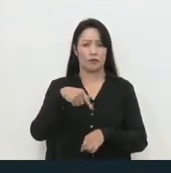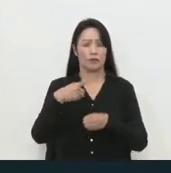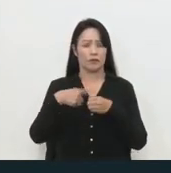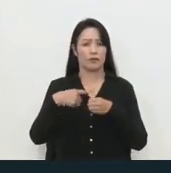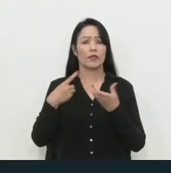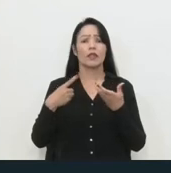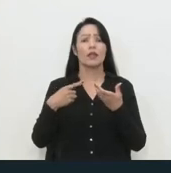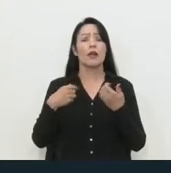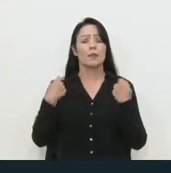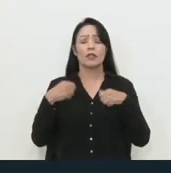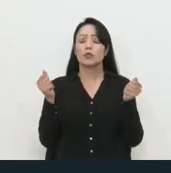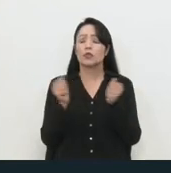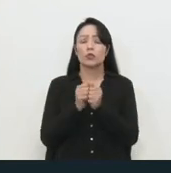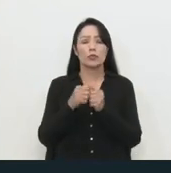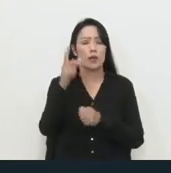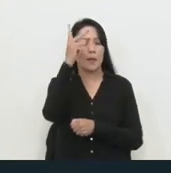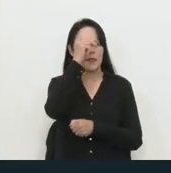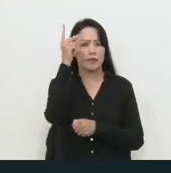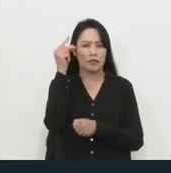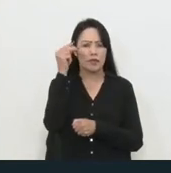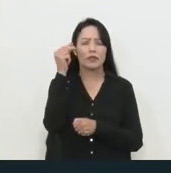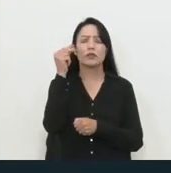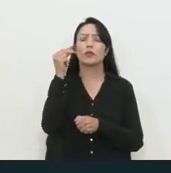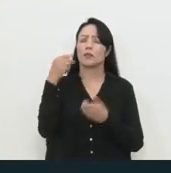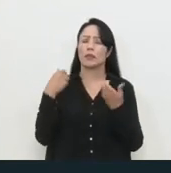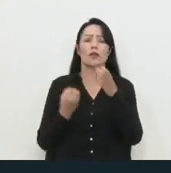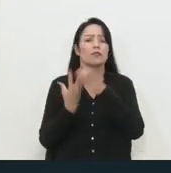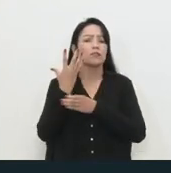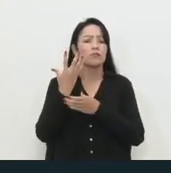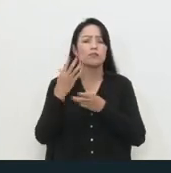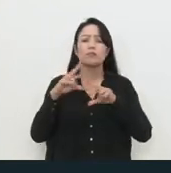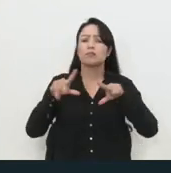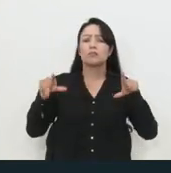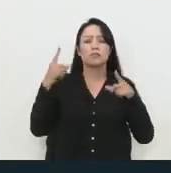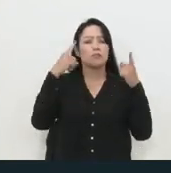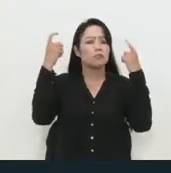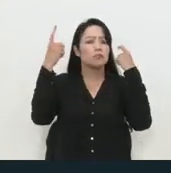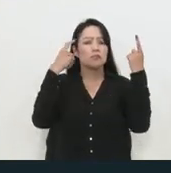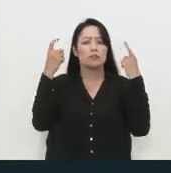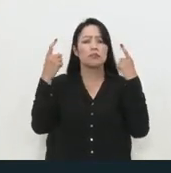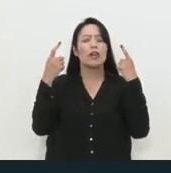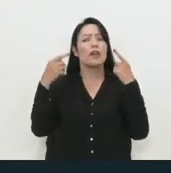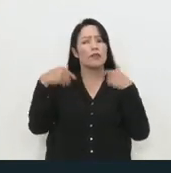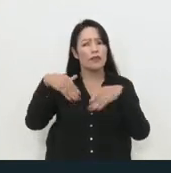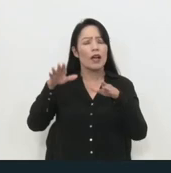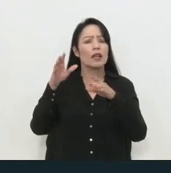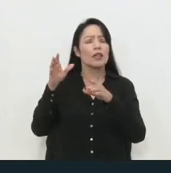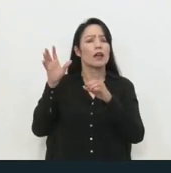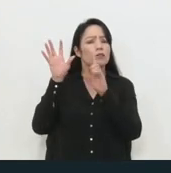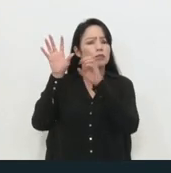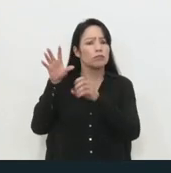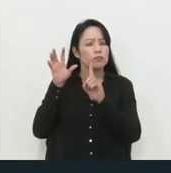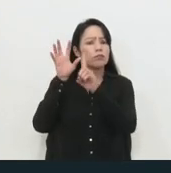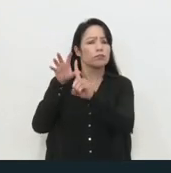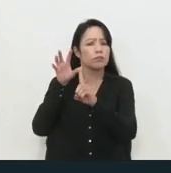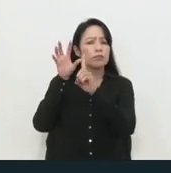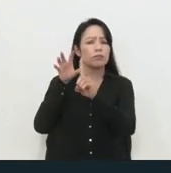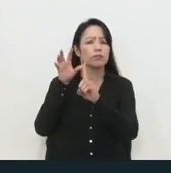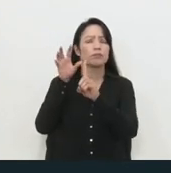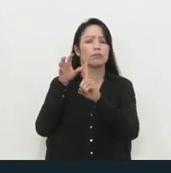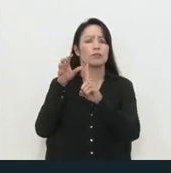com os prefeitos do Alto Tietê Tem que criar uma criar uma pressão em cima do governador de São Paulo e